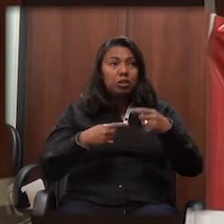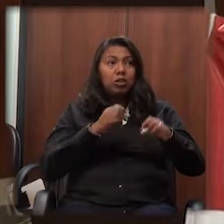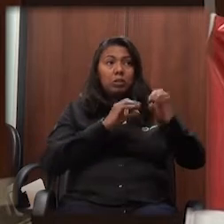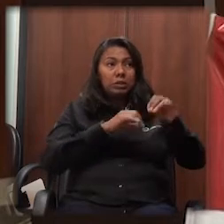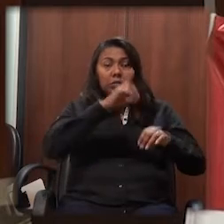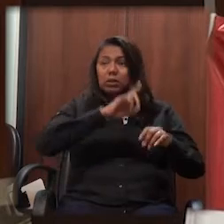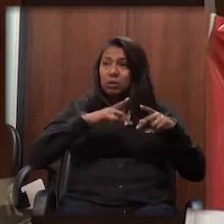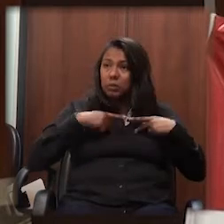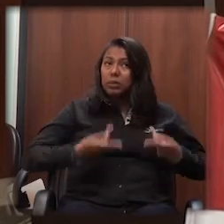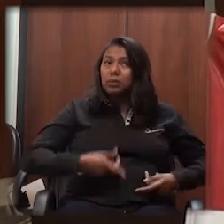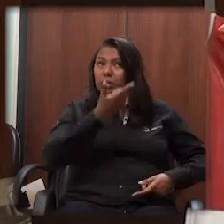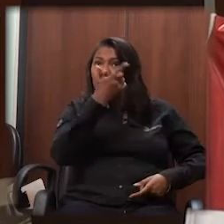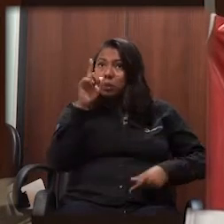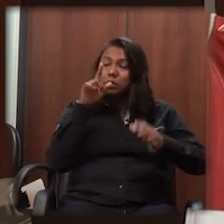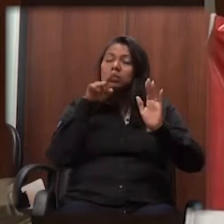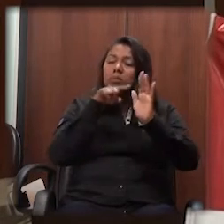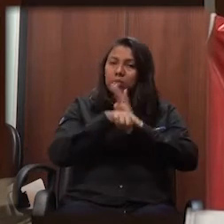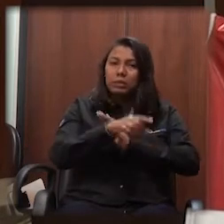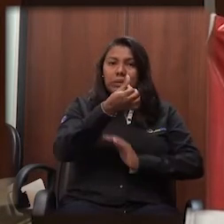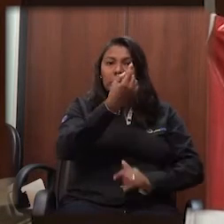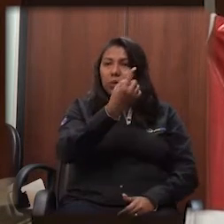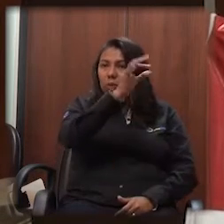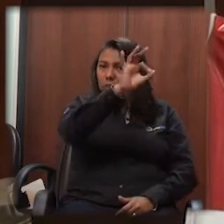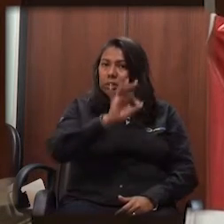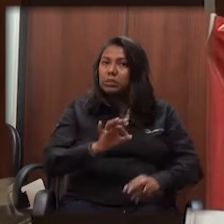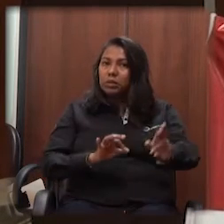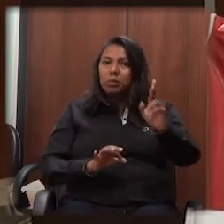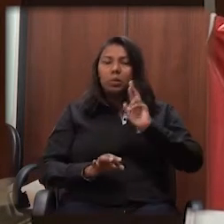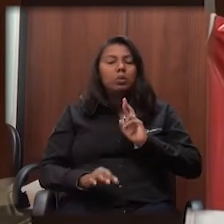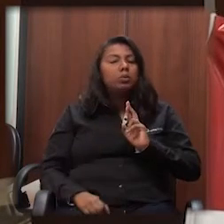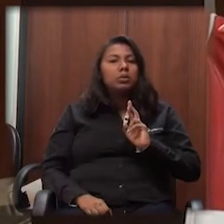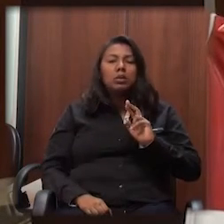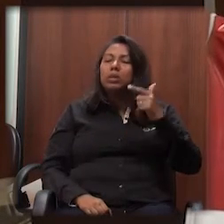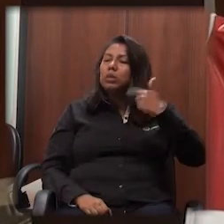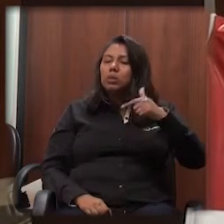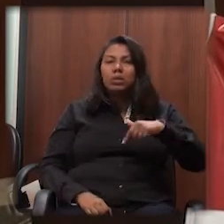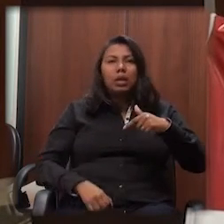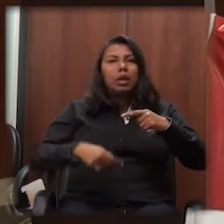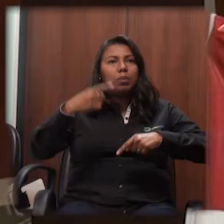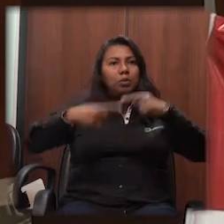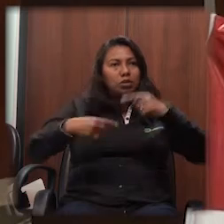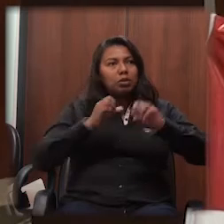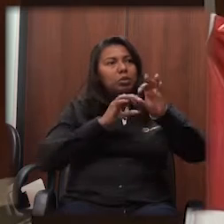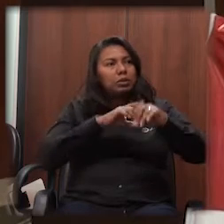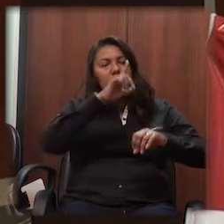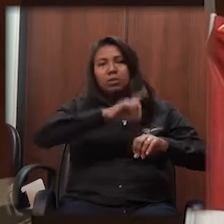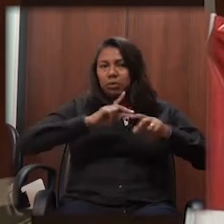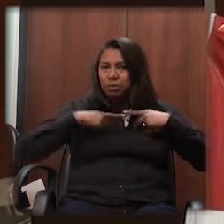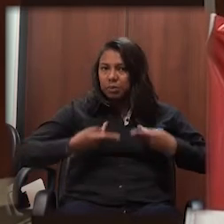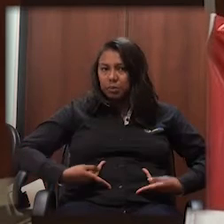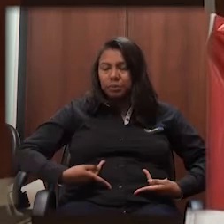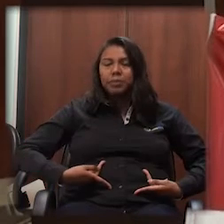humanos também foi uma outra pergunta. 61% respondem que não possuem política de educação em direitos humanos